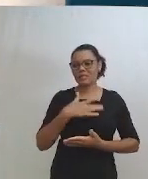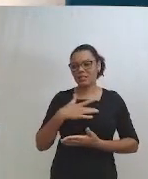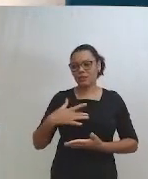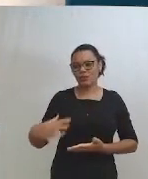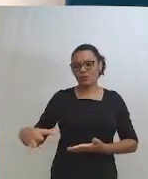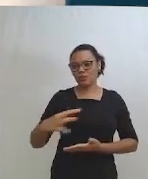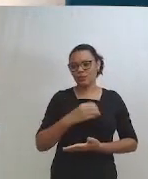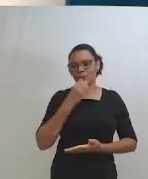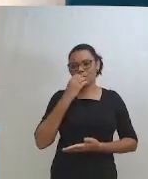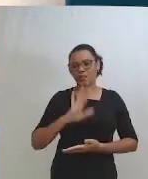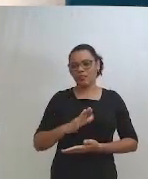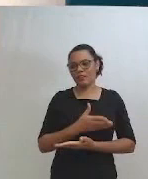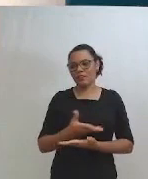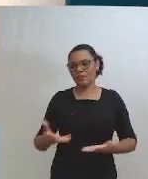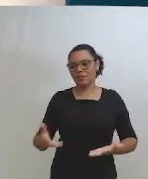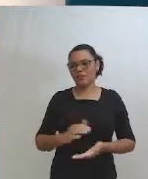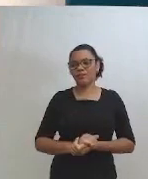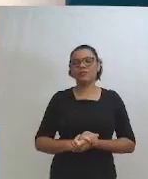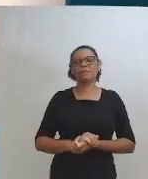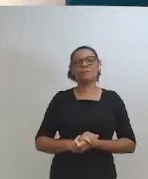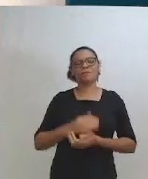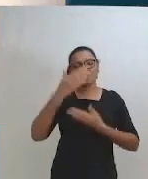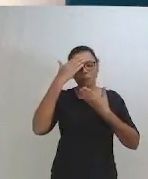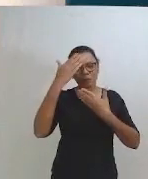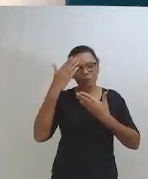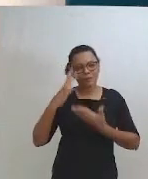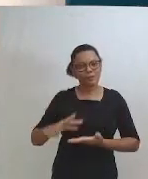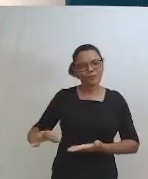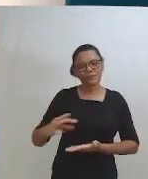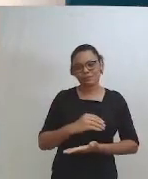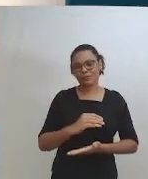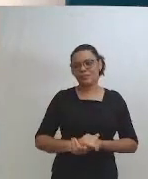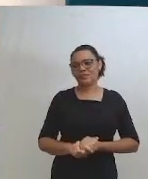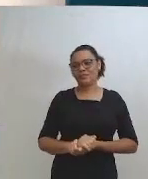Obrigado, Eliseu. Obrigado, ministro Laurita. Saudade. Fica com Deus, todo mundo.